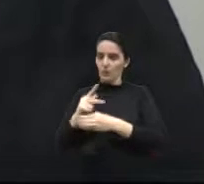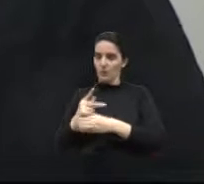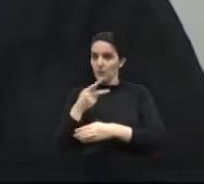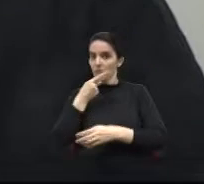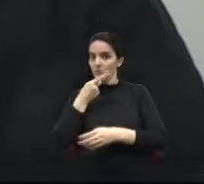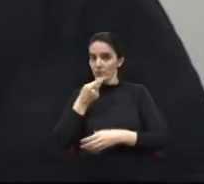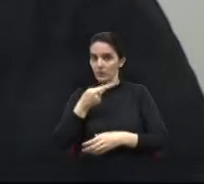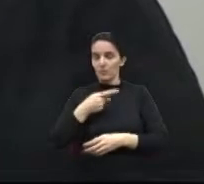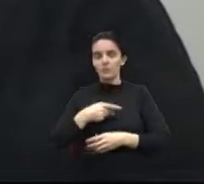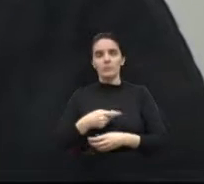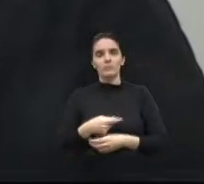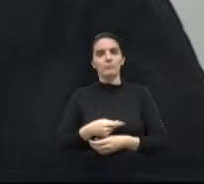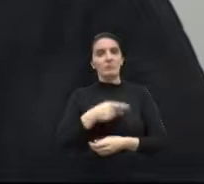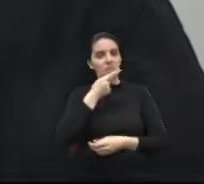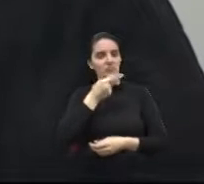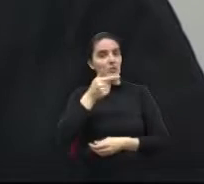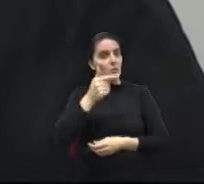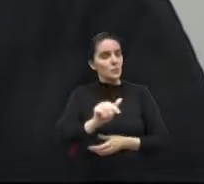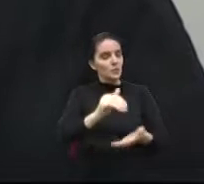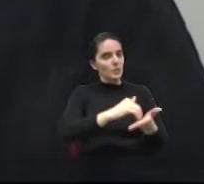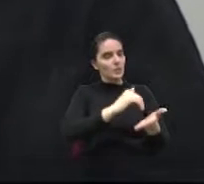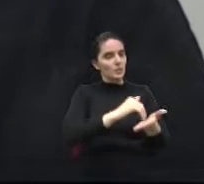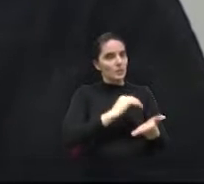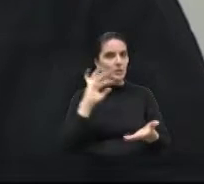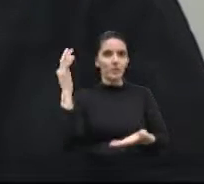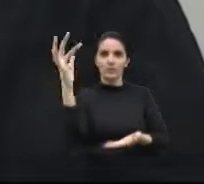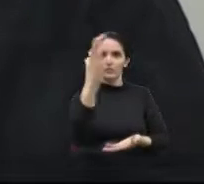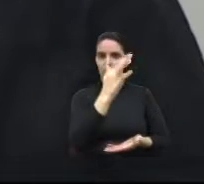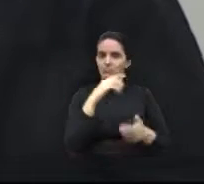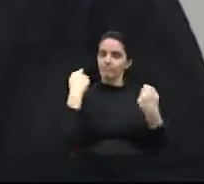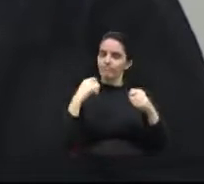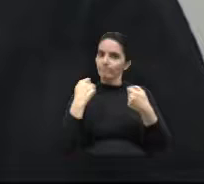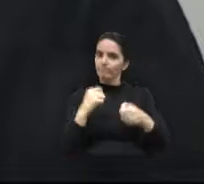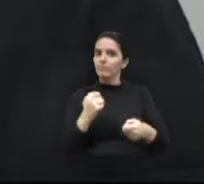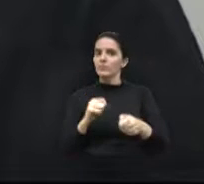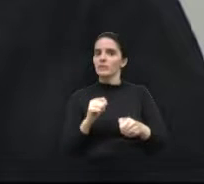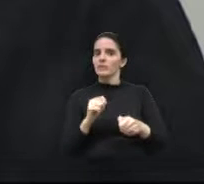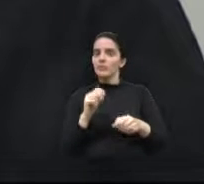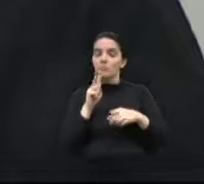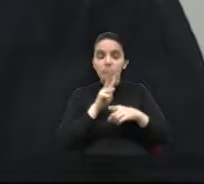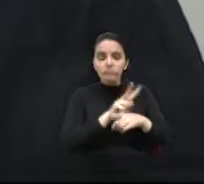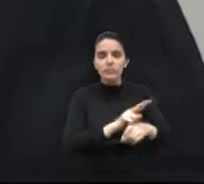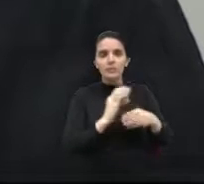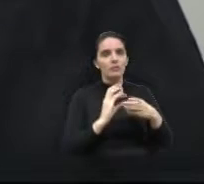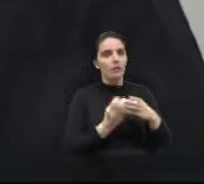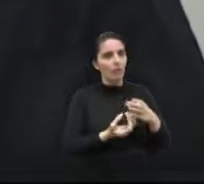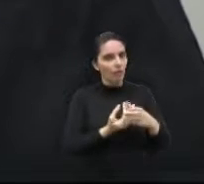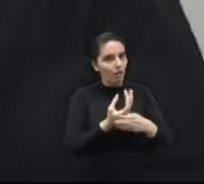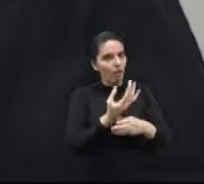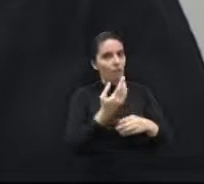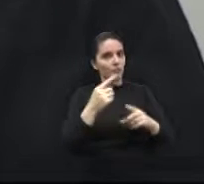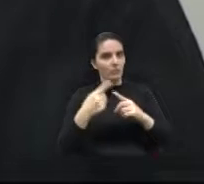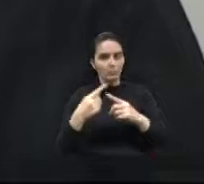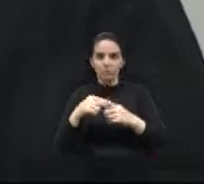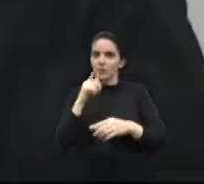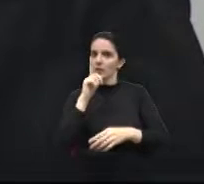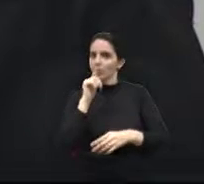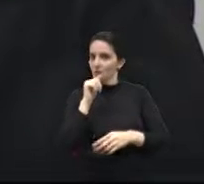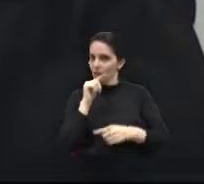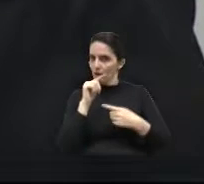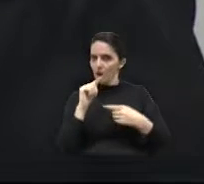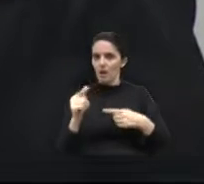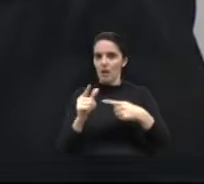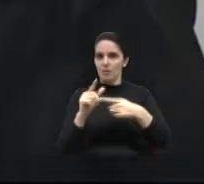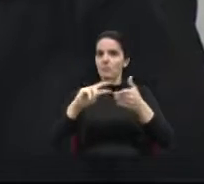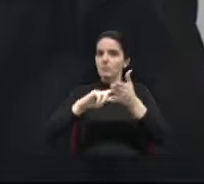dizer, o secretário de Meio Ambiente precisa cuidar melhor das nascentes, porque a água é uma das fontes da maior riqueza que